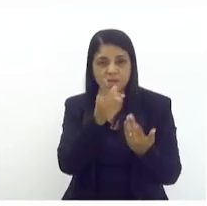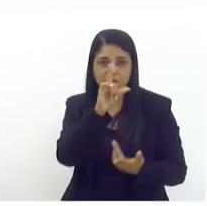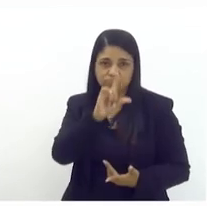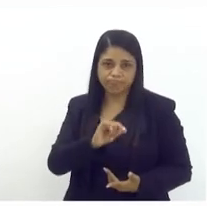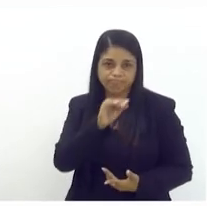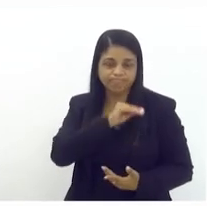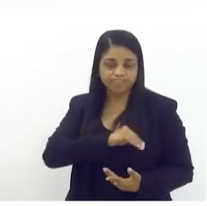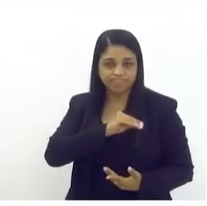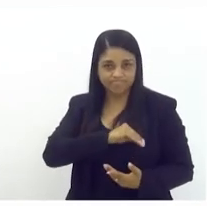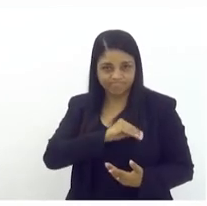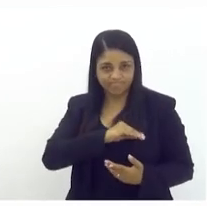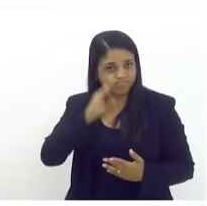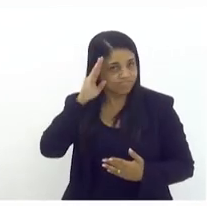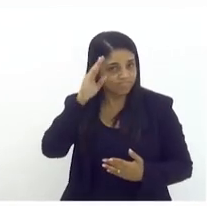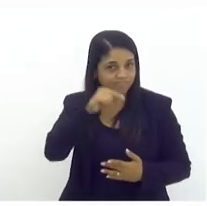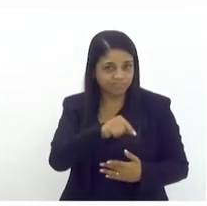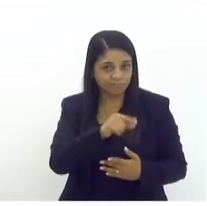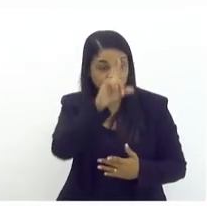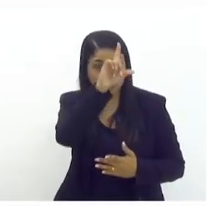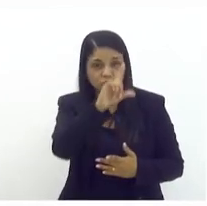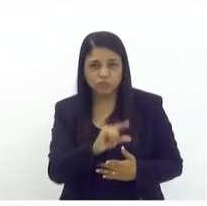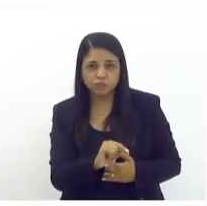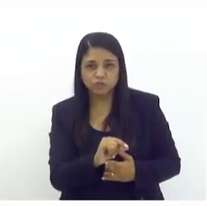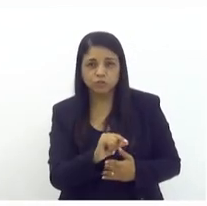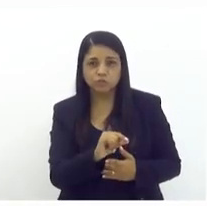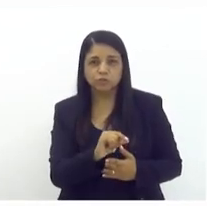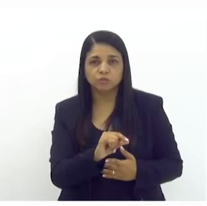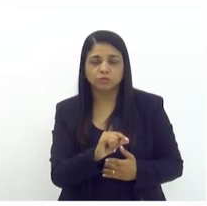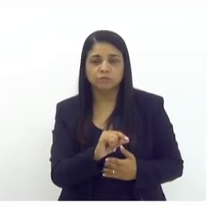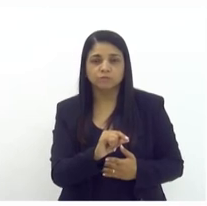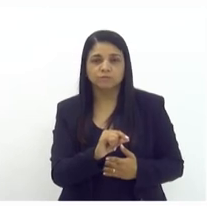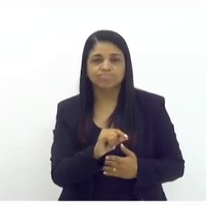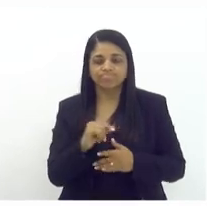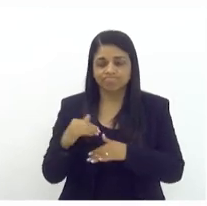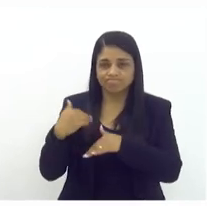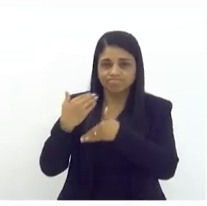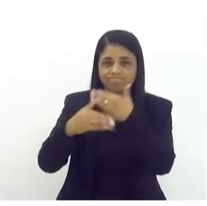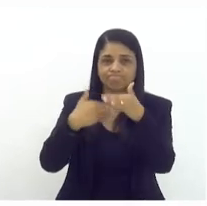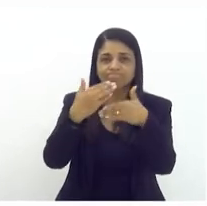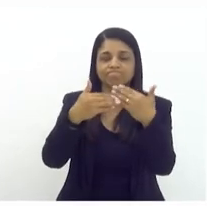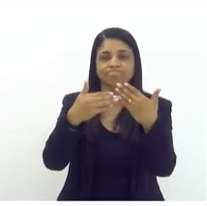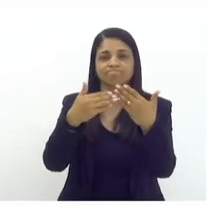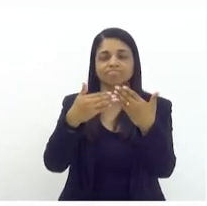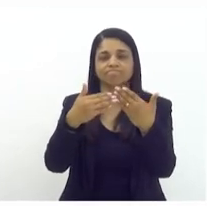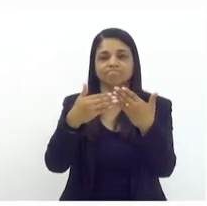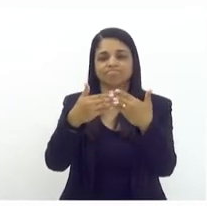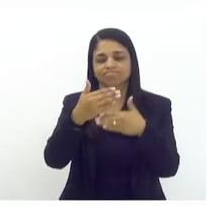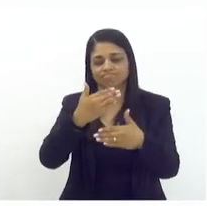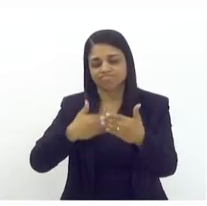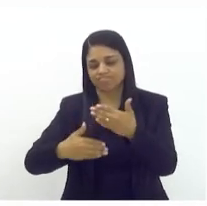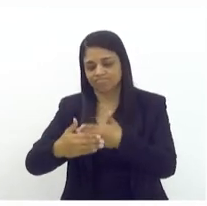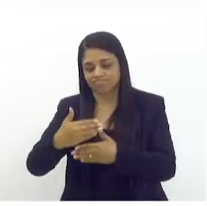como forma de reduzir a regressividade do país